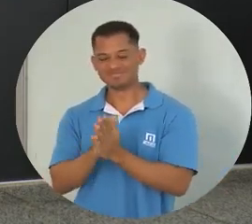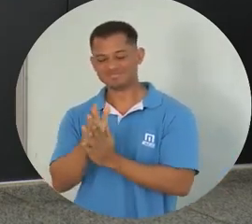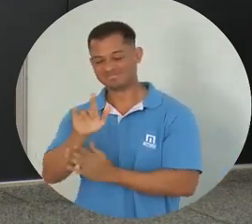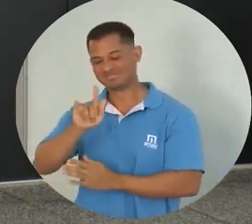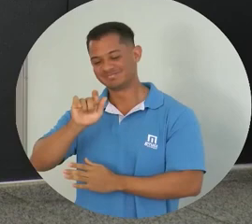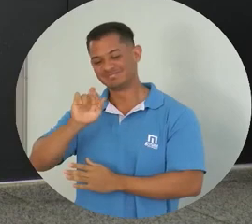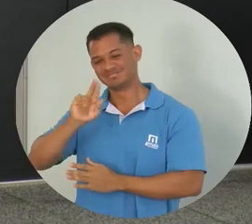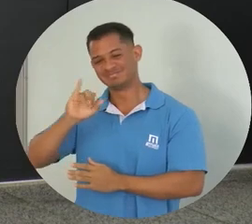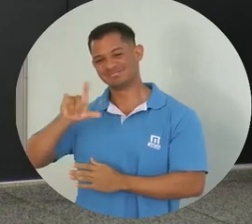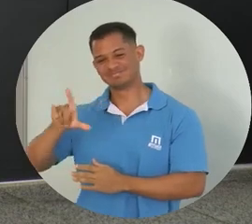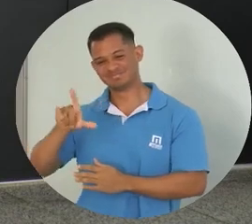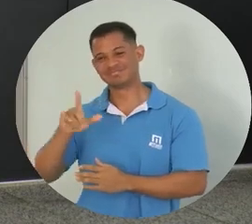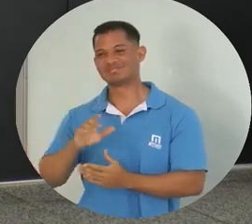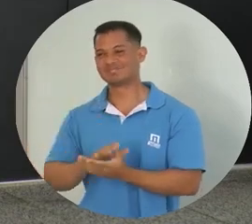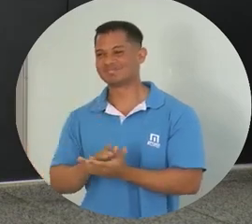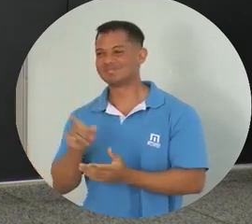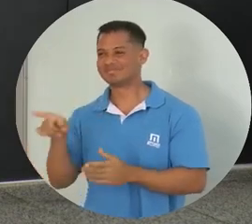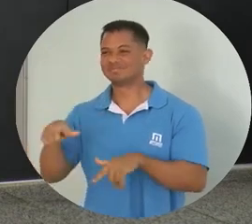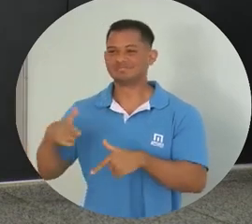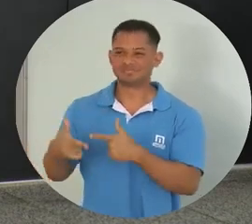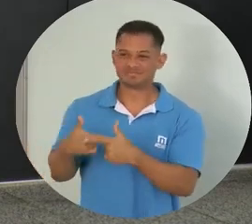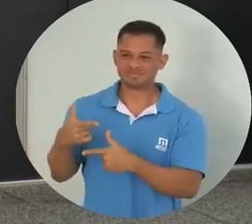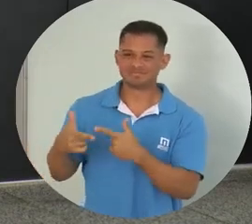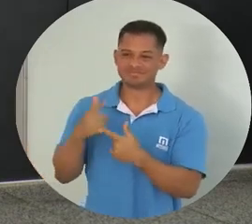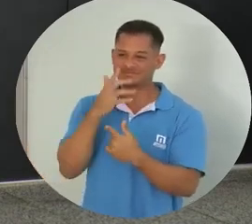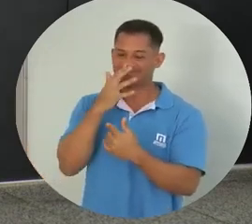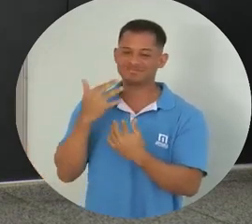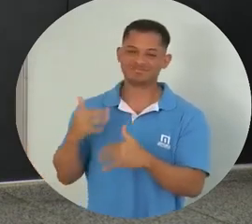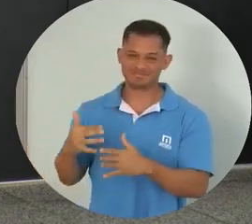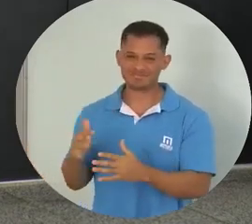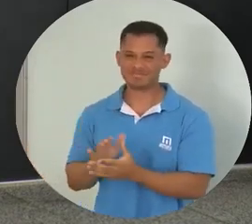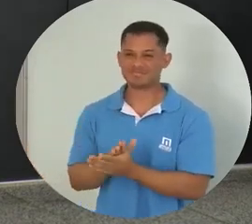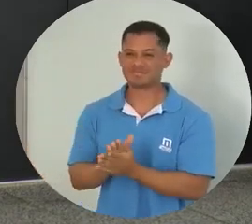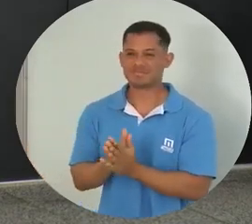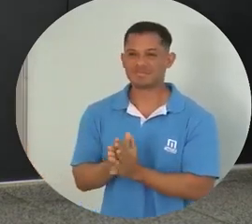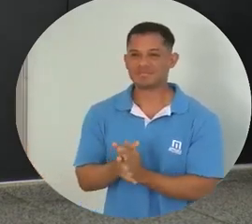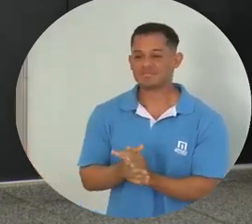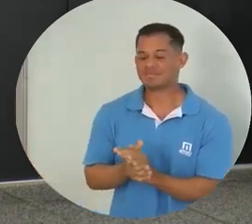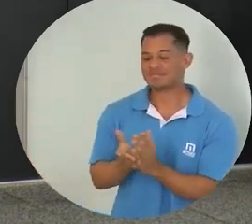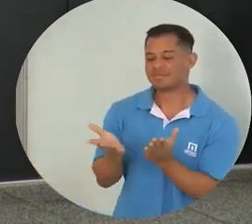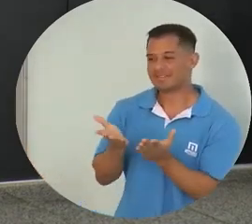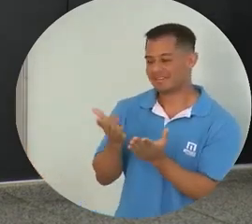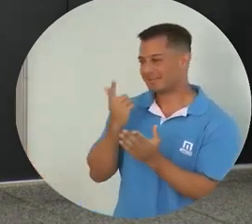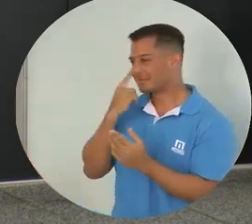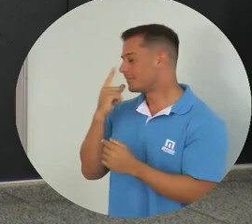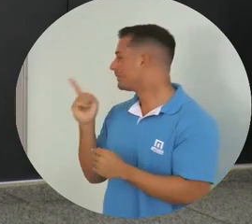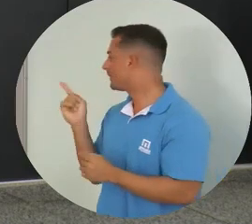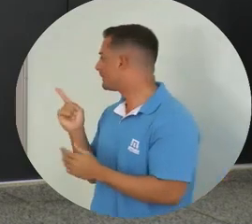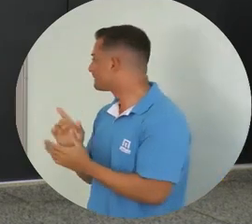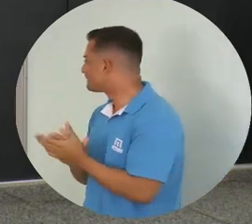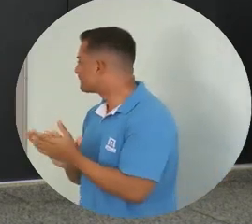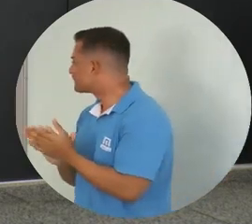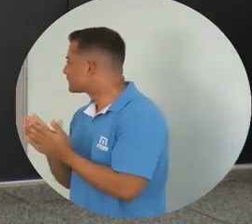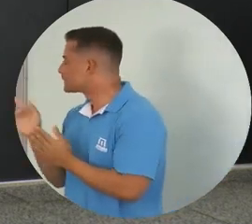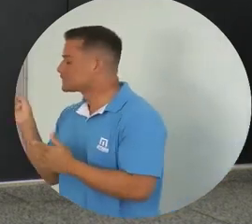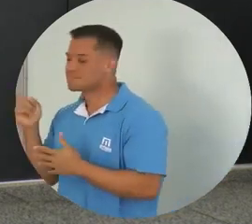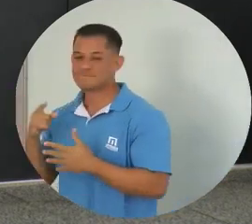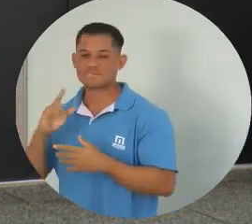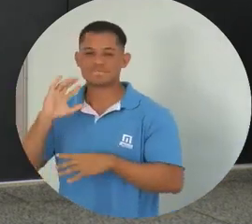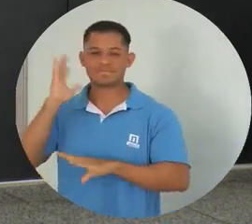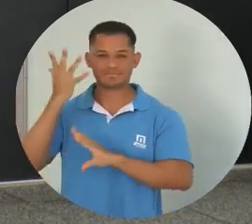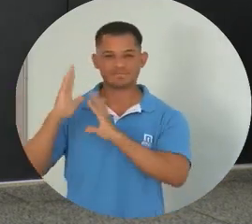Gabriel. É um trabalho de extrema relevância. E vou dar um overview de as situações que